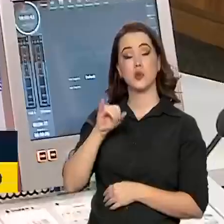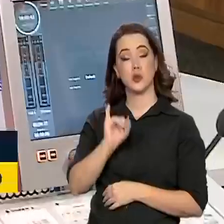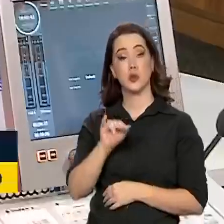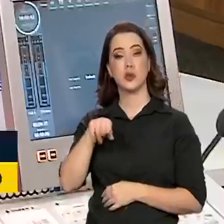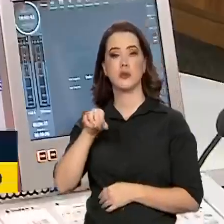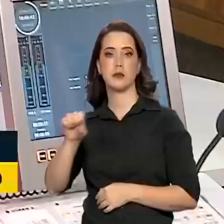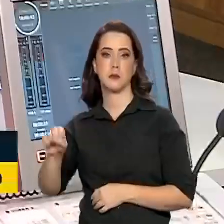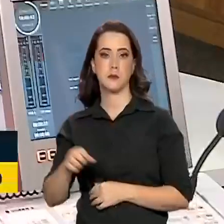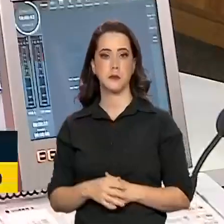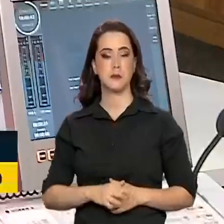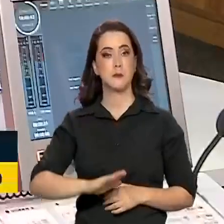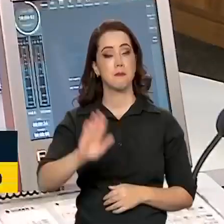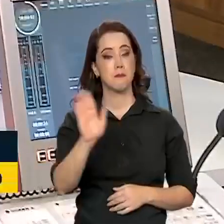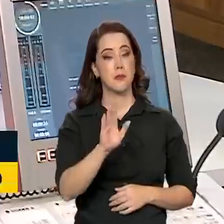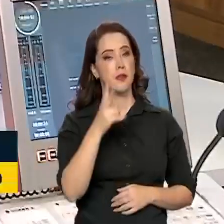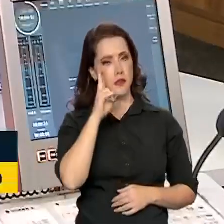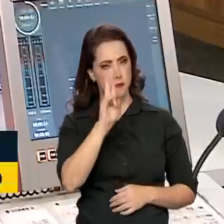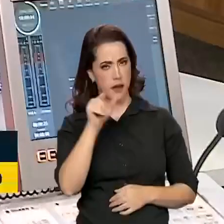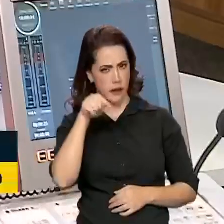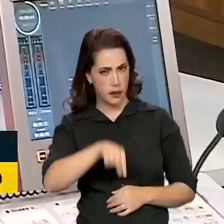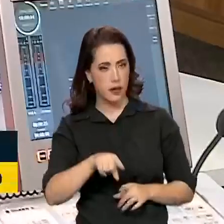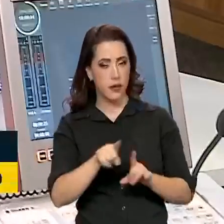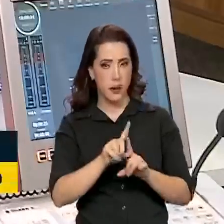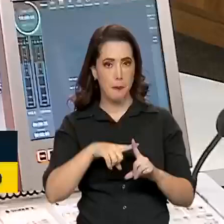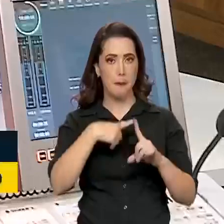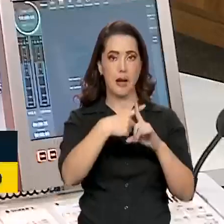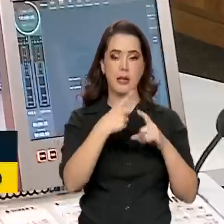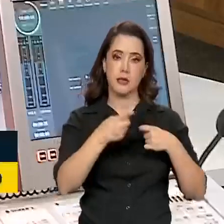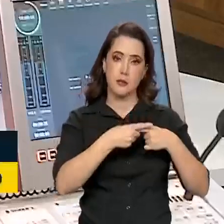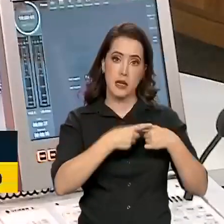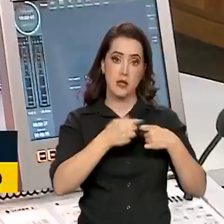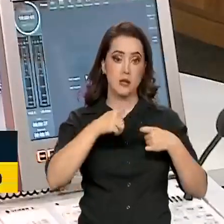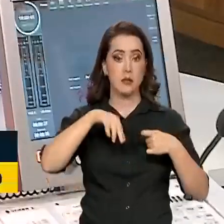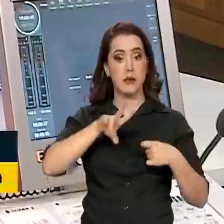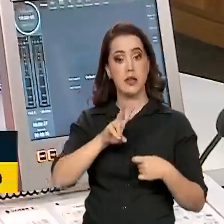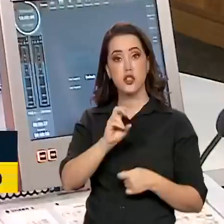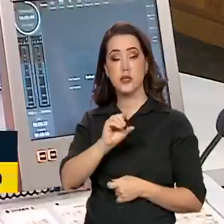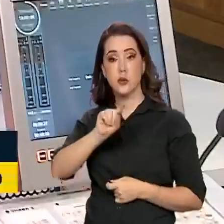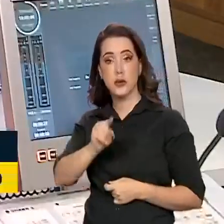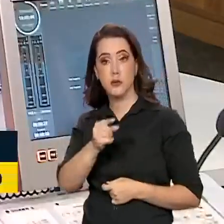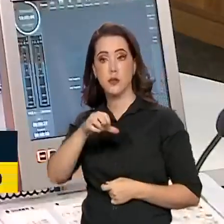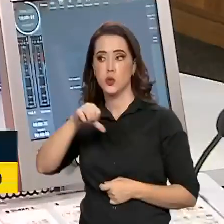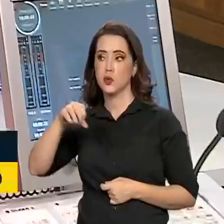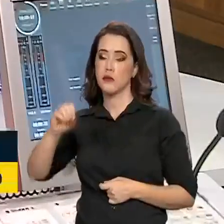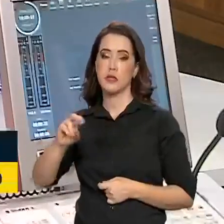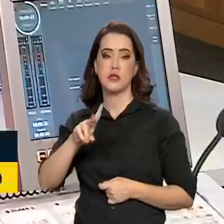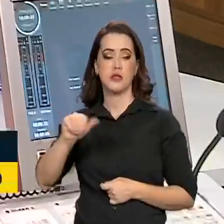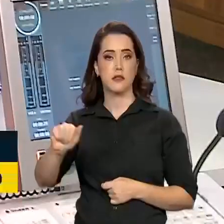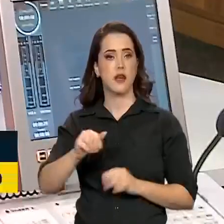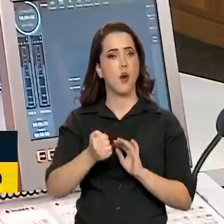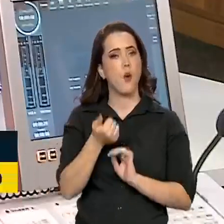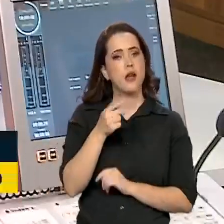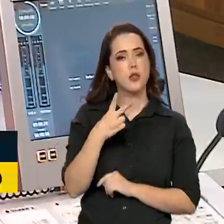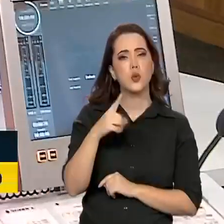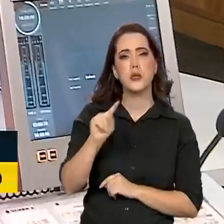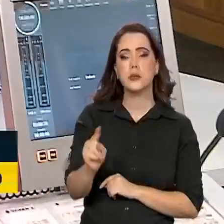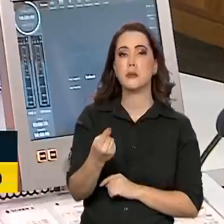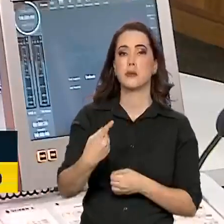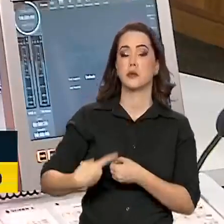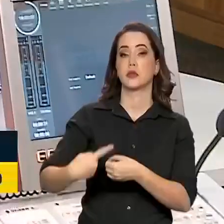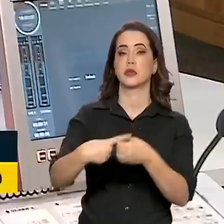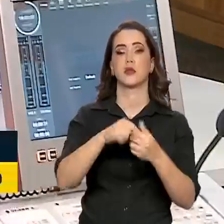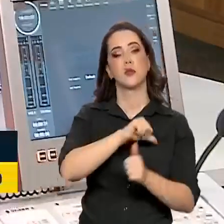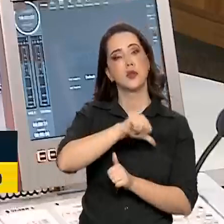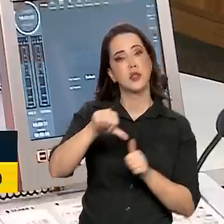ouvir na Voz do Brasil. Mais médicos vai abrir mais de 50.900 vagas para quase 2 mil municípios. Mudanças